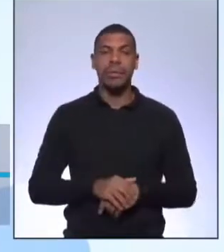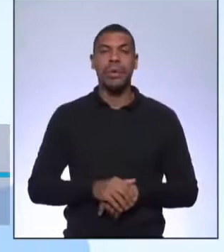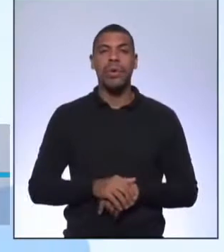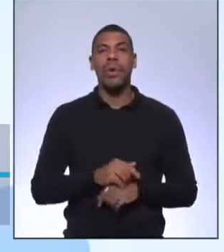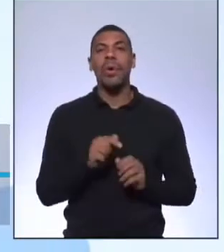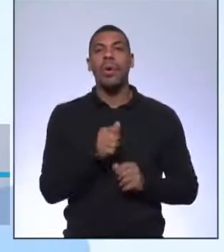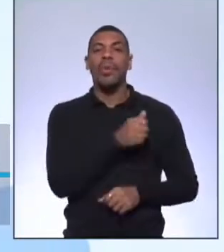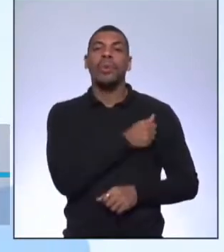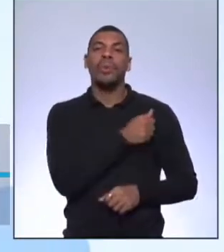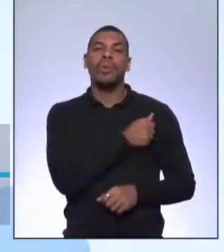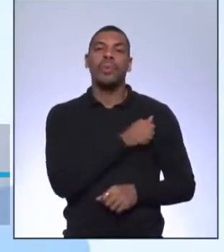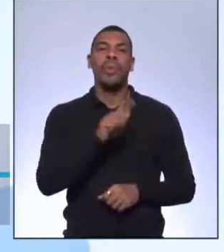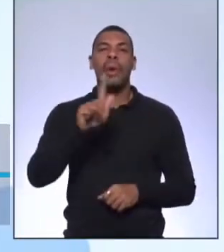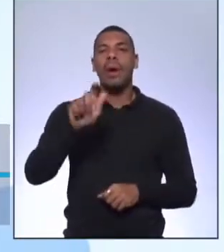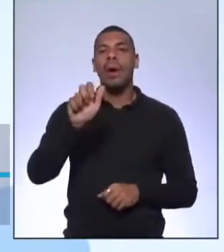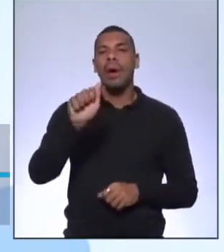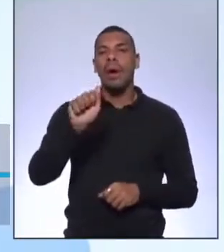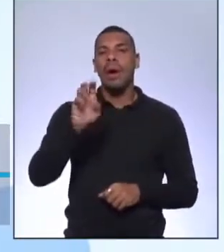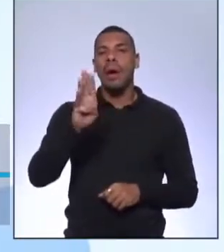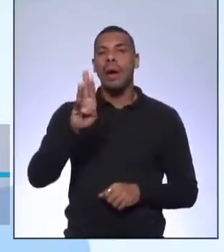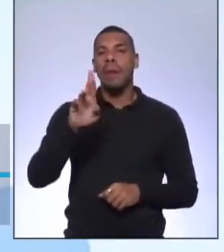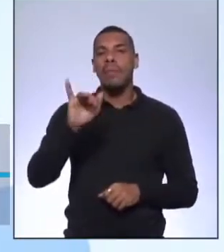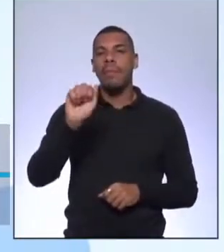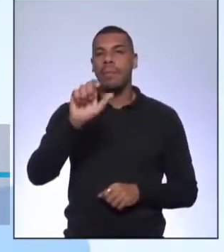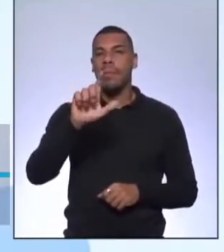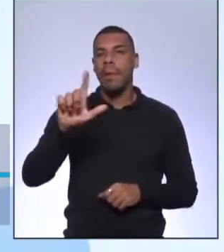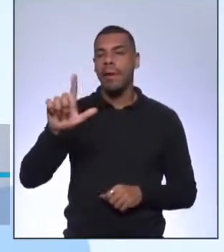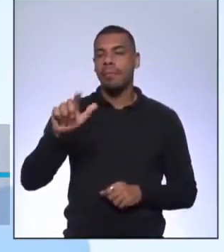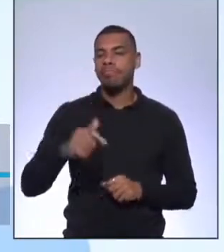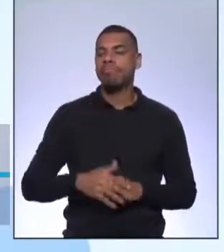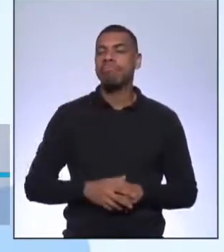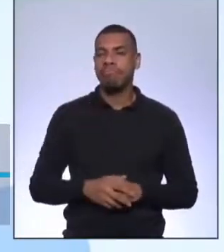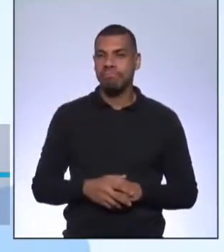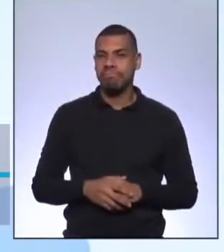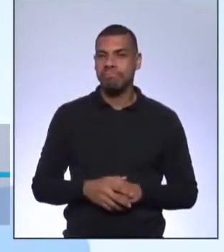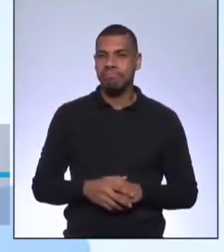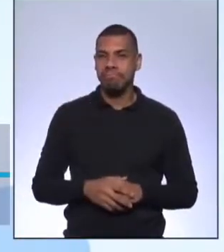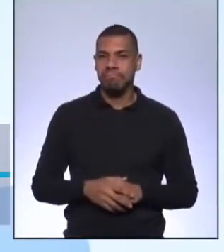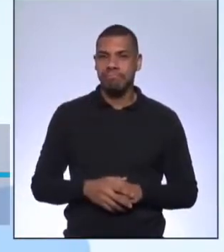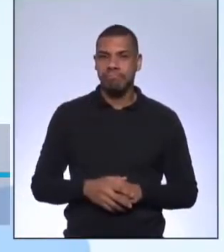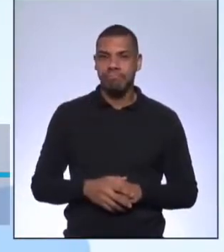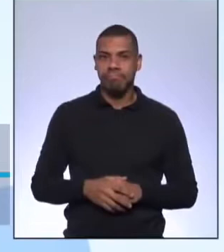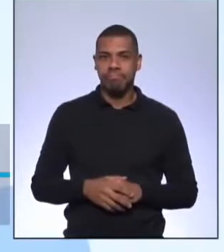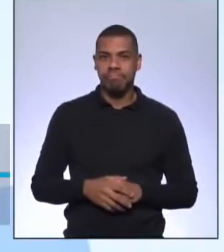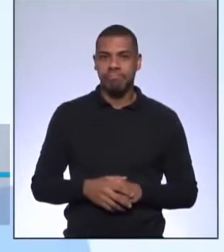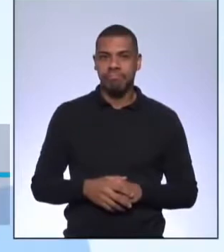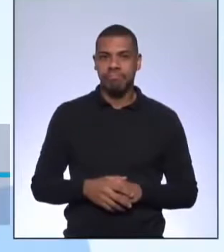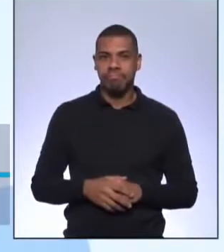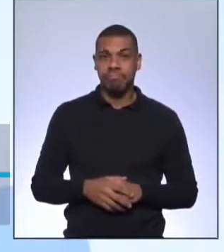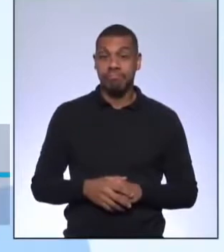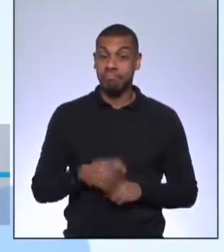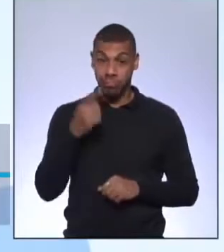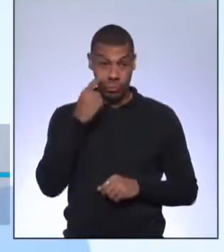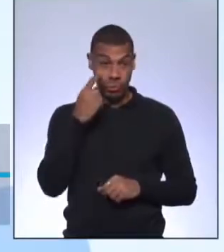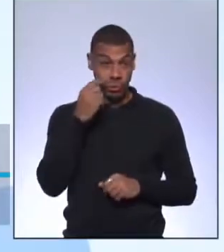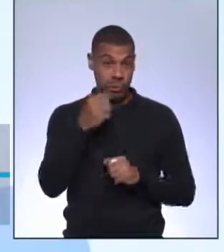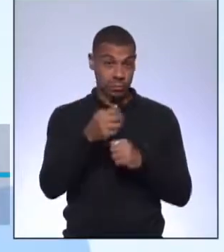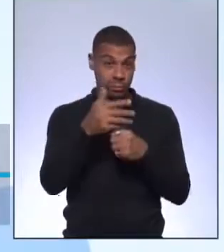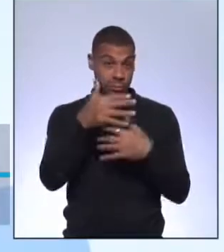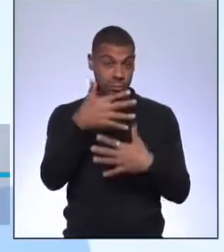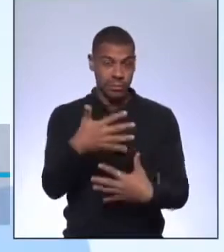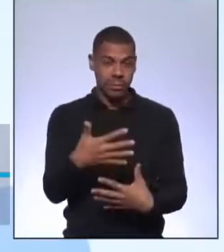Gabriel. E por aí vai, professor. Muito bem. Olha, eu estou vendo aqui que